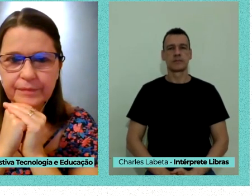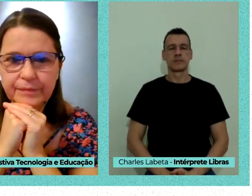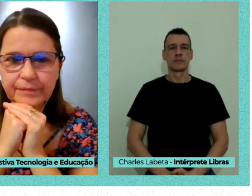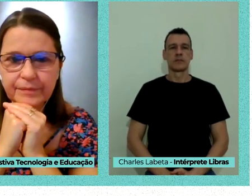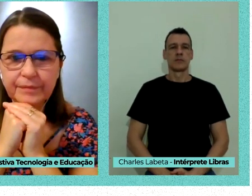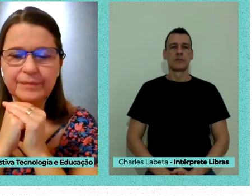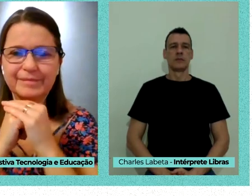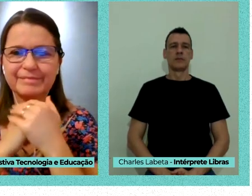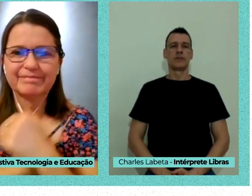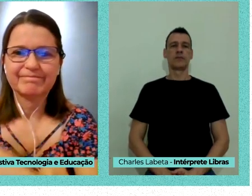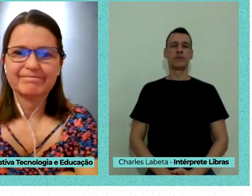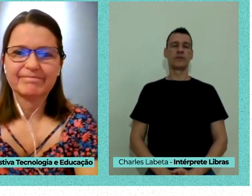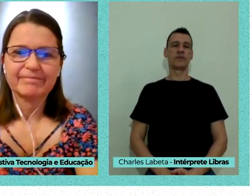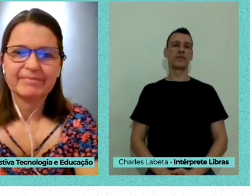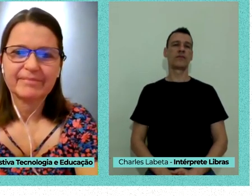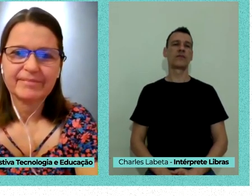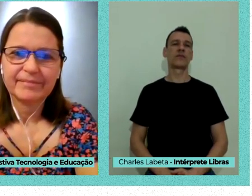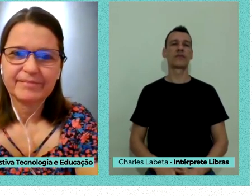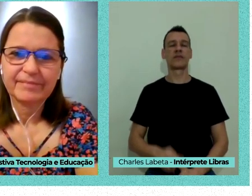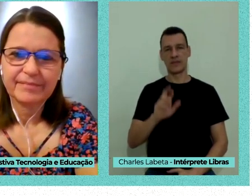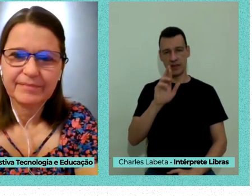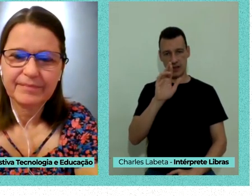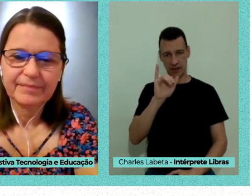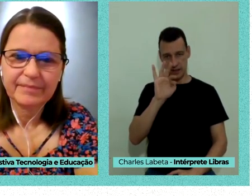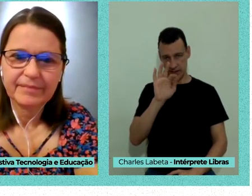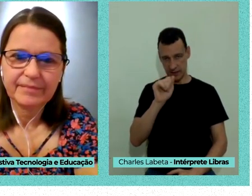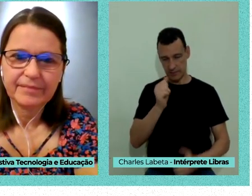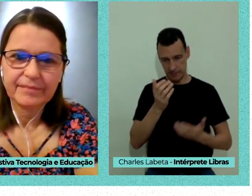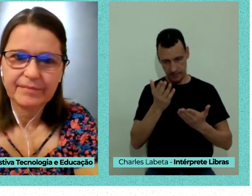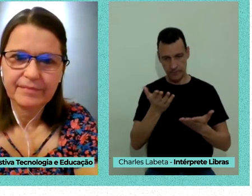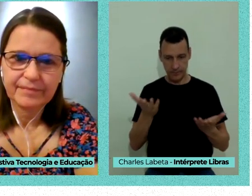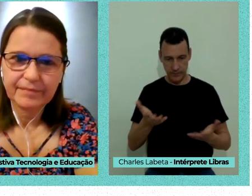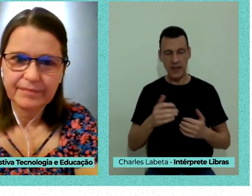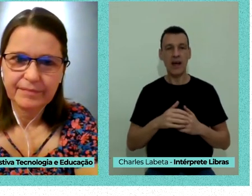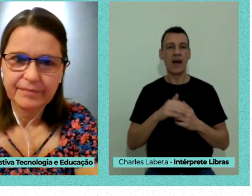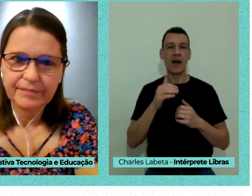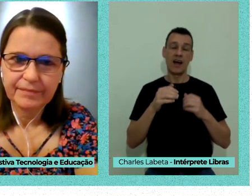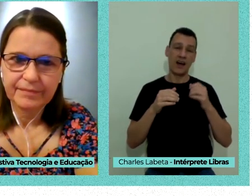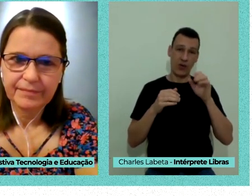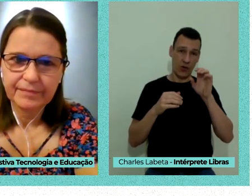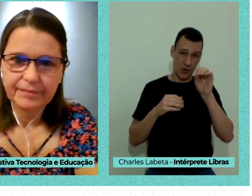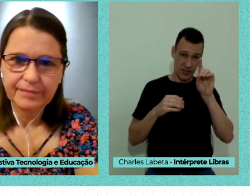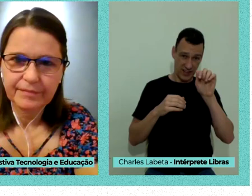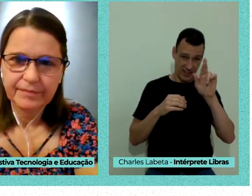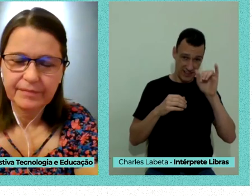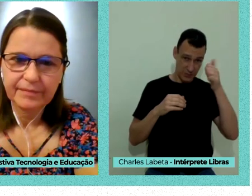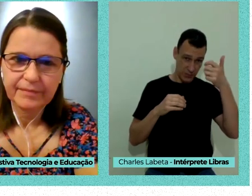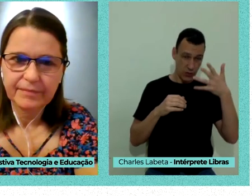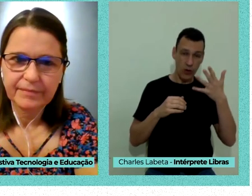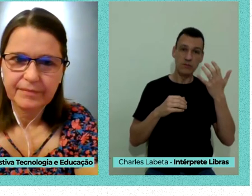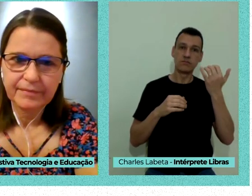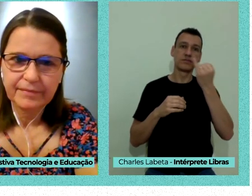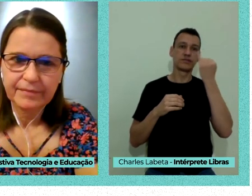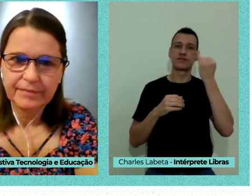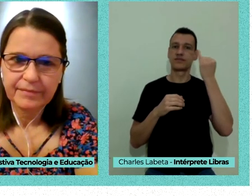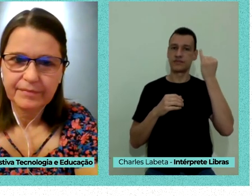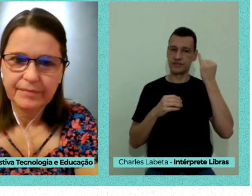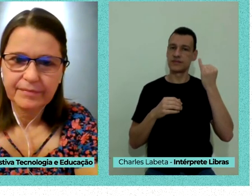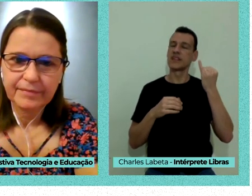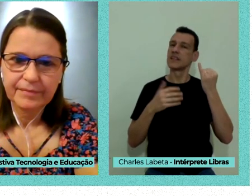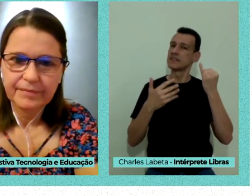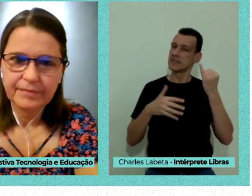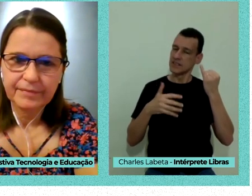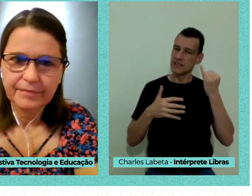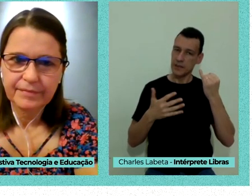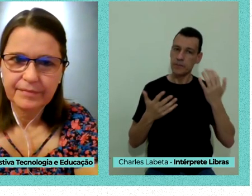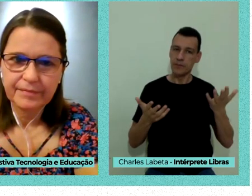Rita, a Odara trouxe um ponto muito importante para a nossa discussão, que é a